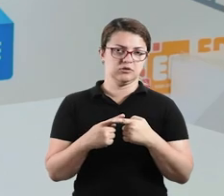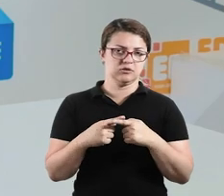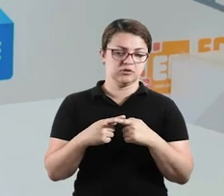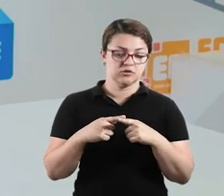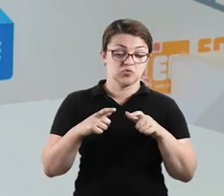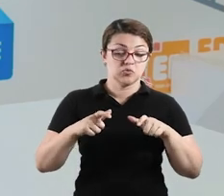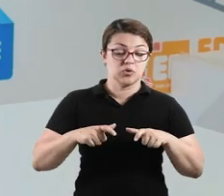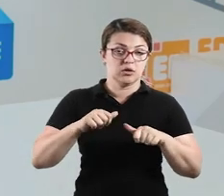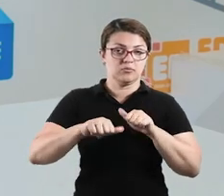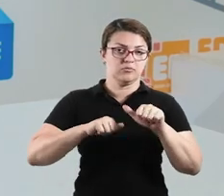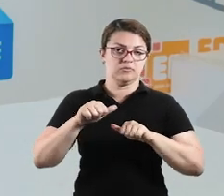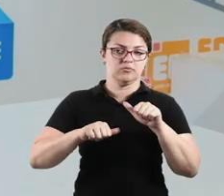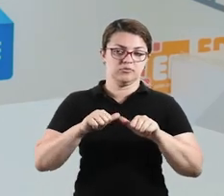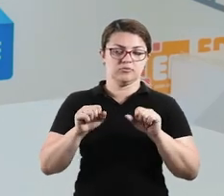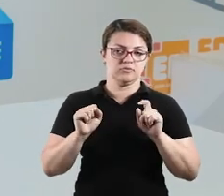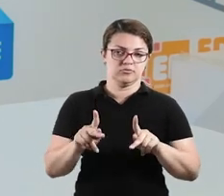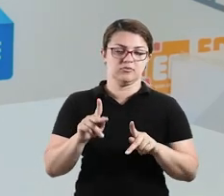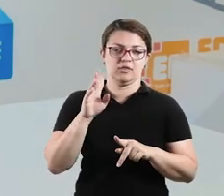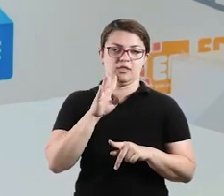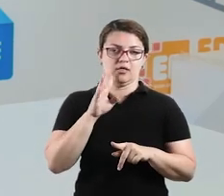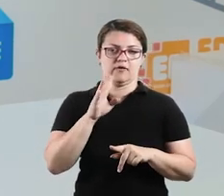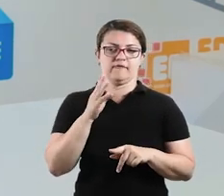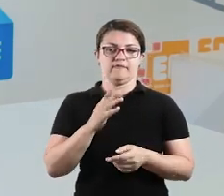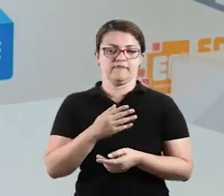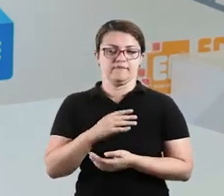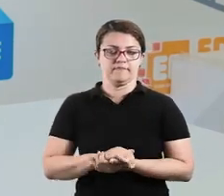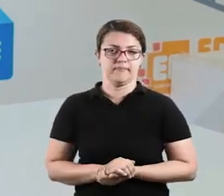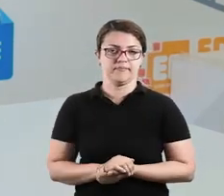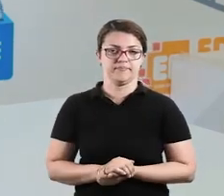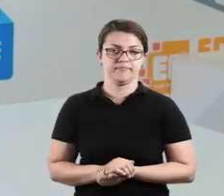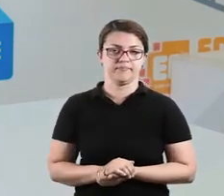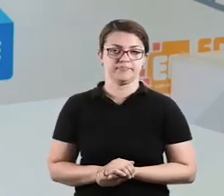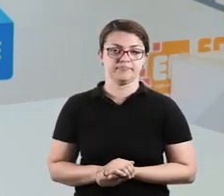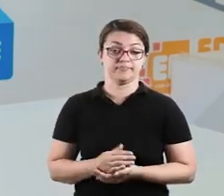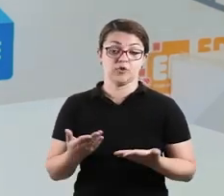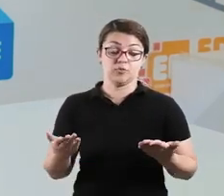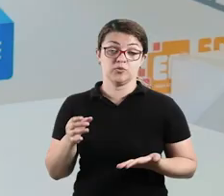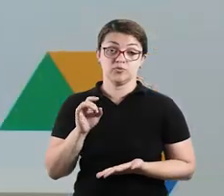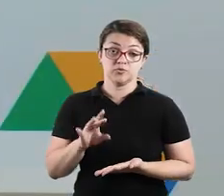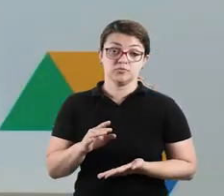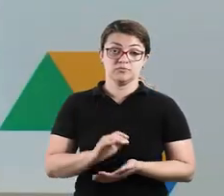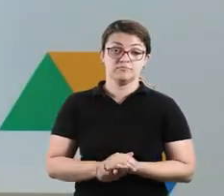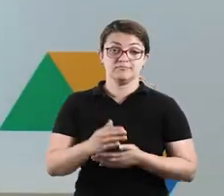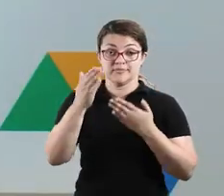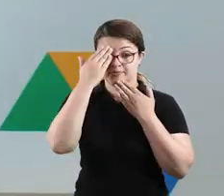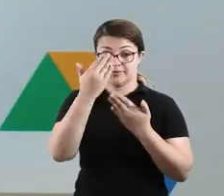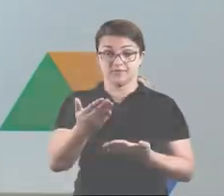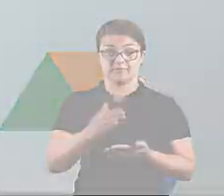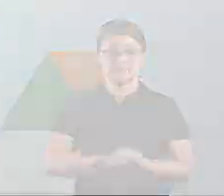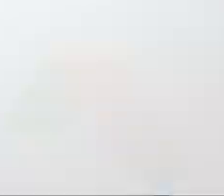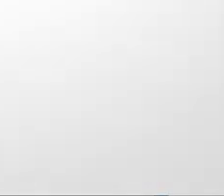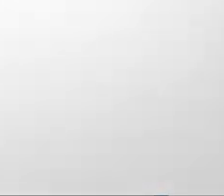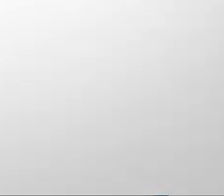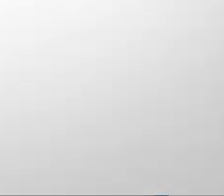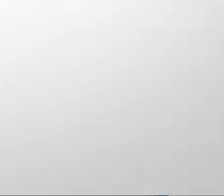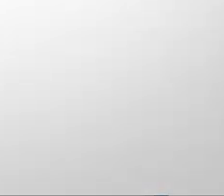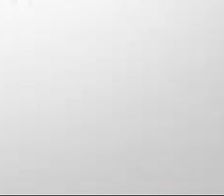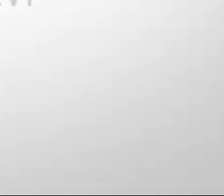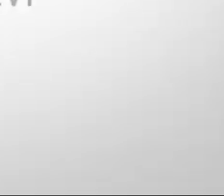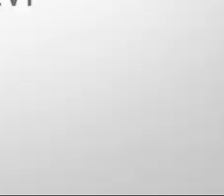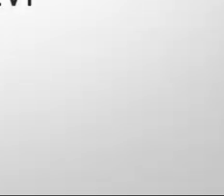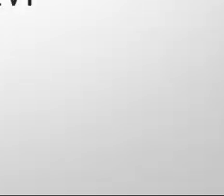esse ambiente muda, tudo bem? Façam que tá bem legal. Galerinha, por hoje é só. Muito obrigado!